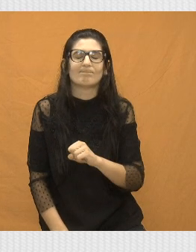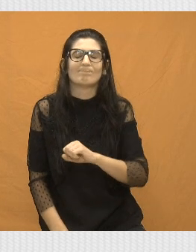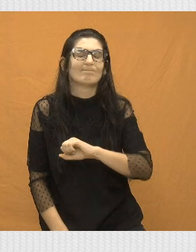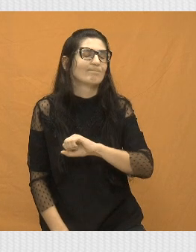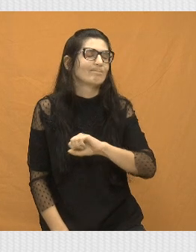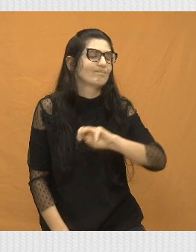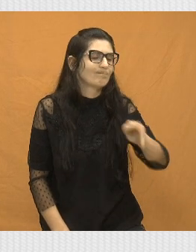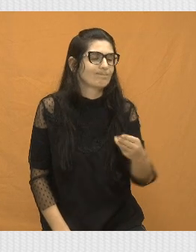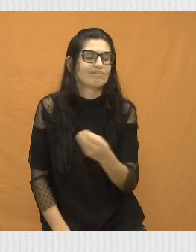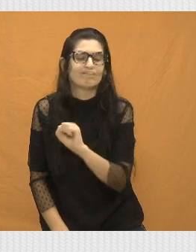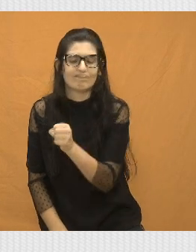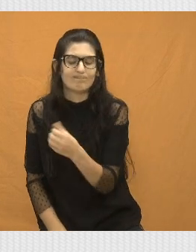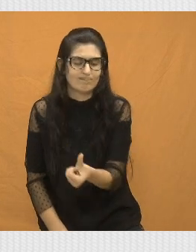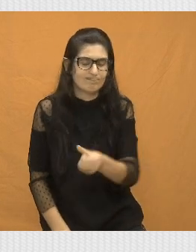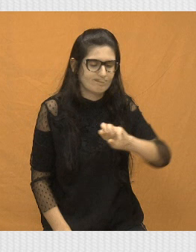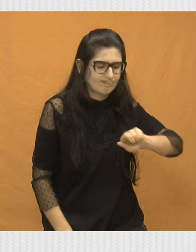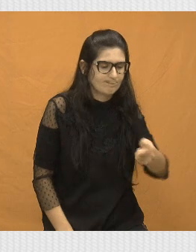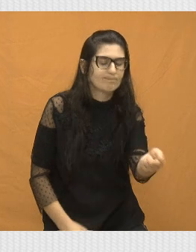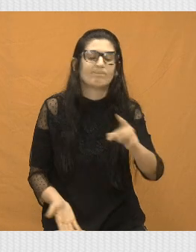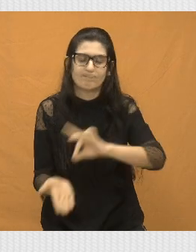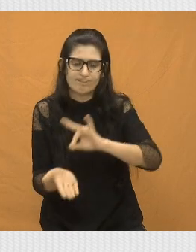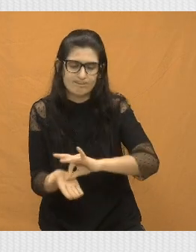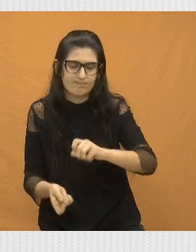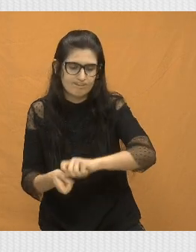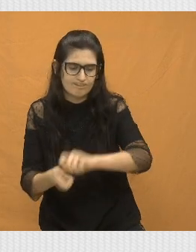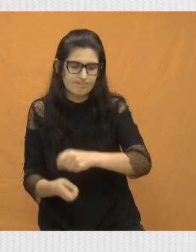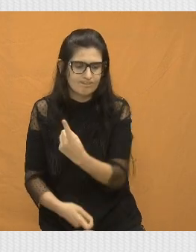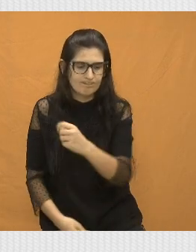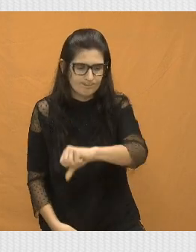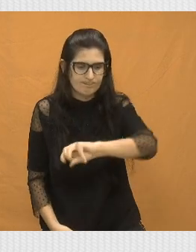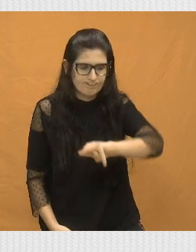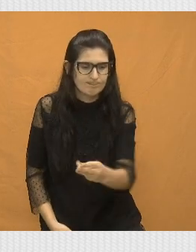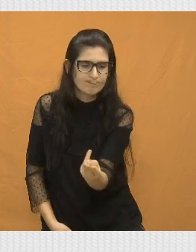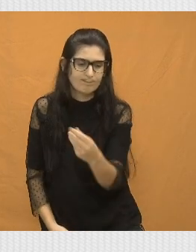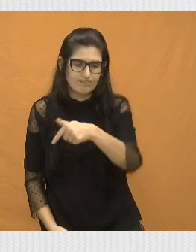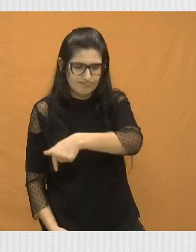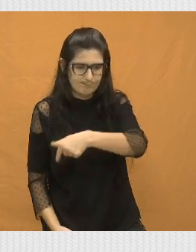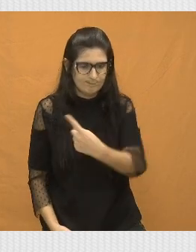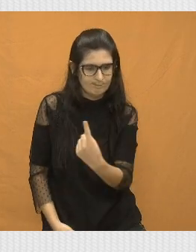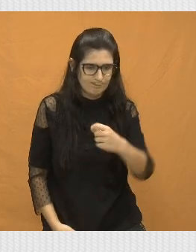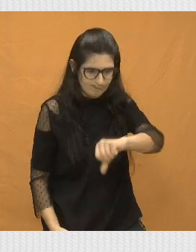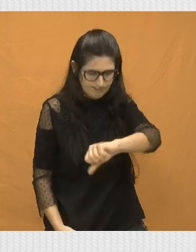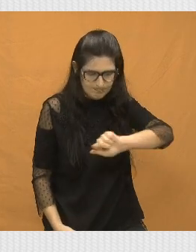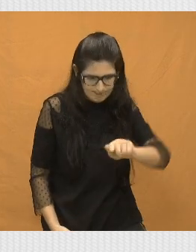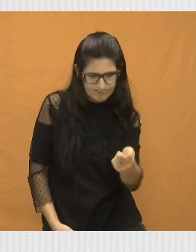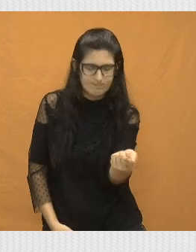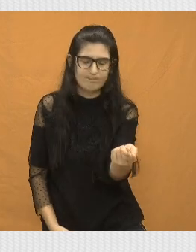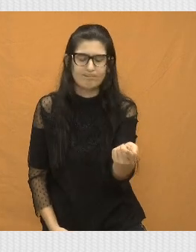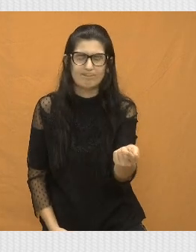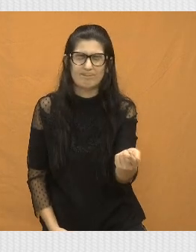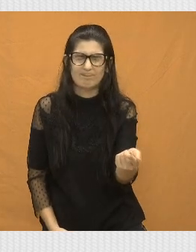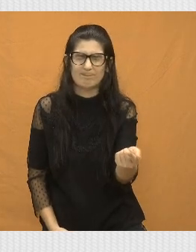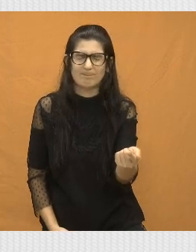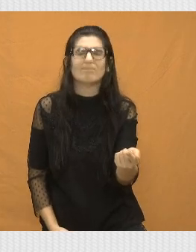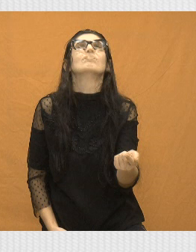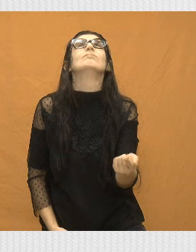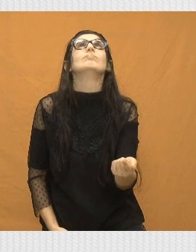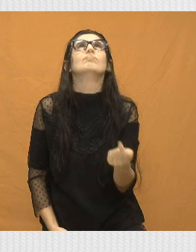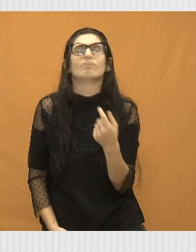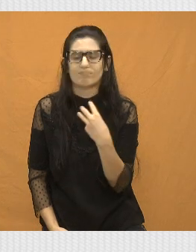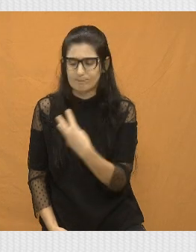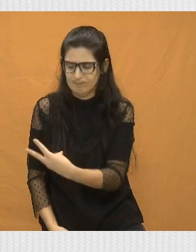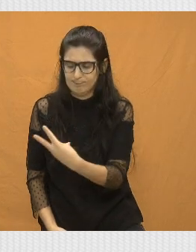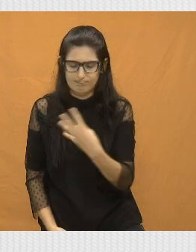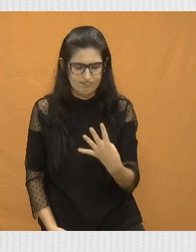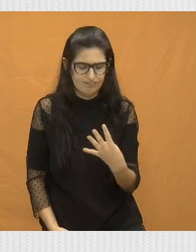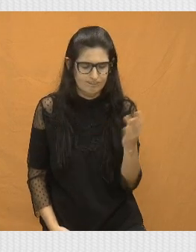e realizado 19 milhões 719 mil, na ordem de 34%